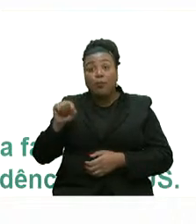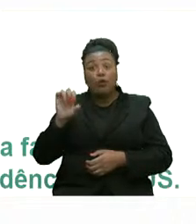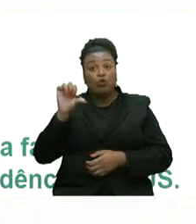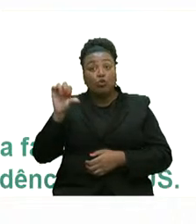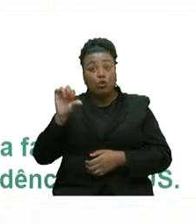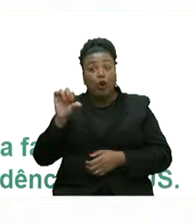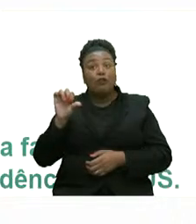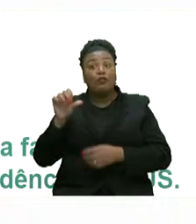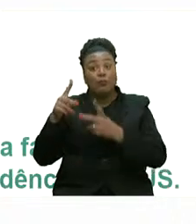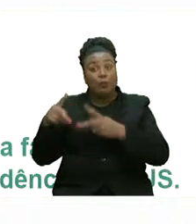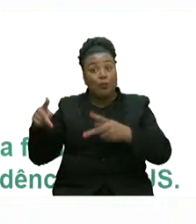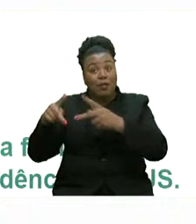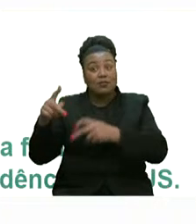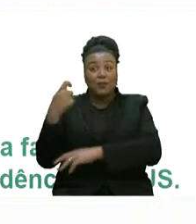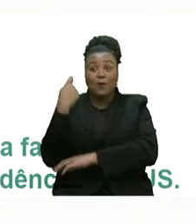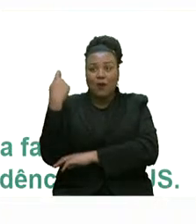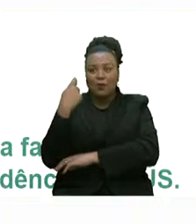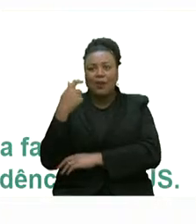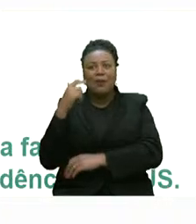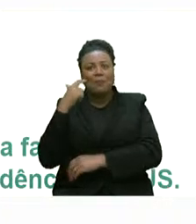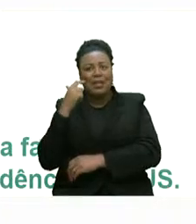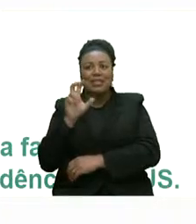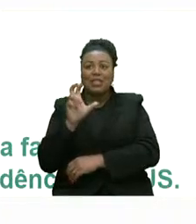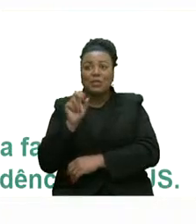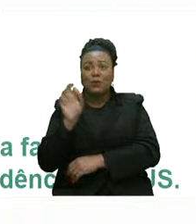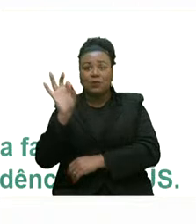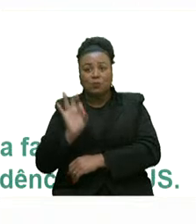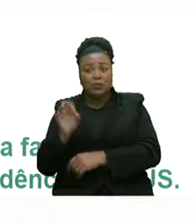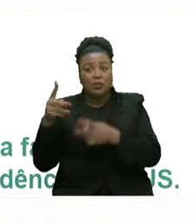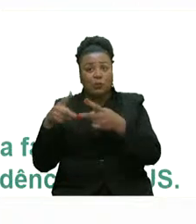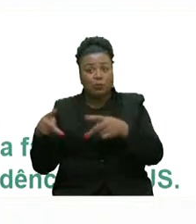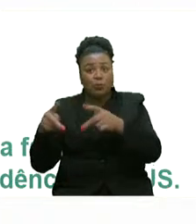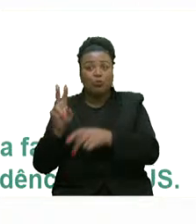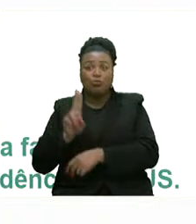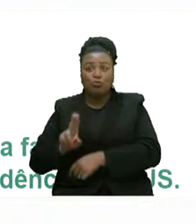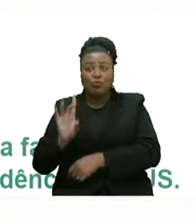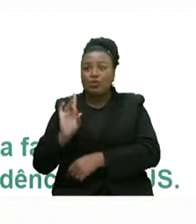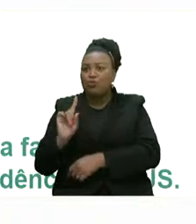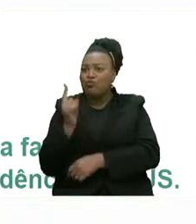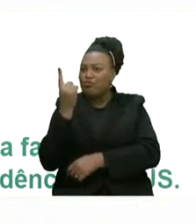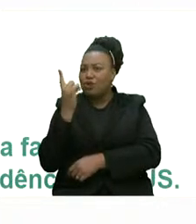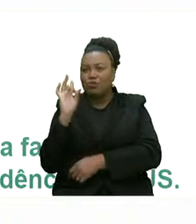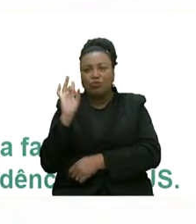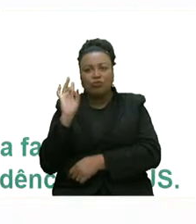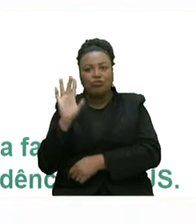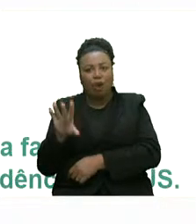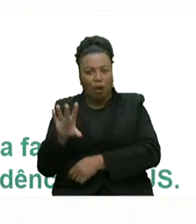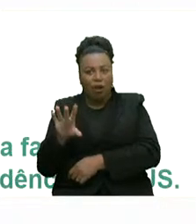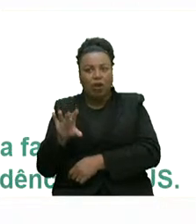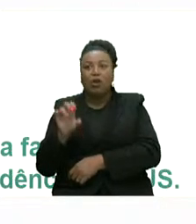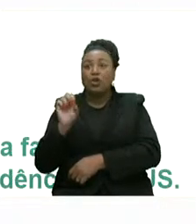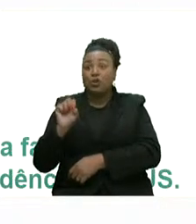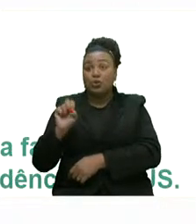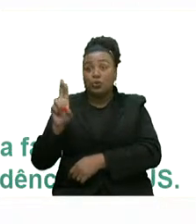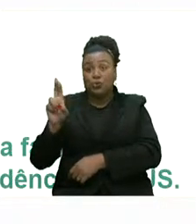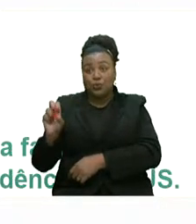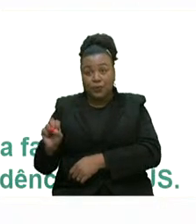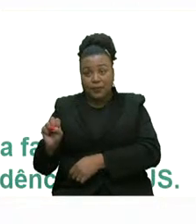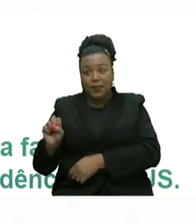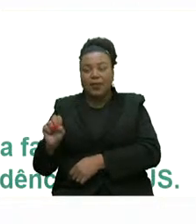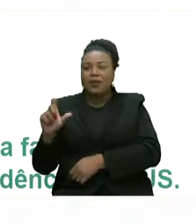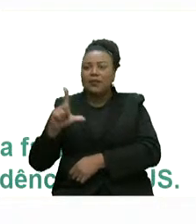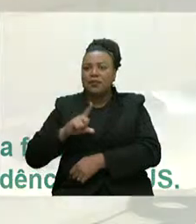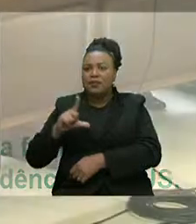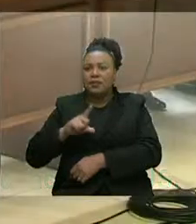Dos gaúchos, então a gente tem que pensar, metade dos gaúchos utiliza única e exclusivamente o SUS. Tem